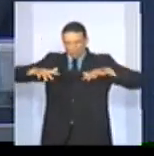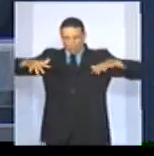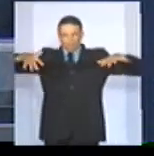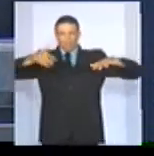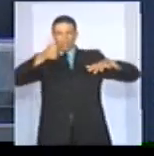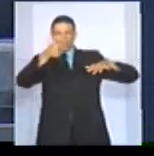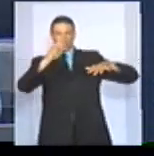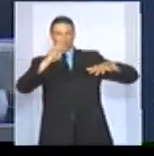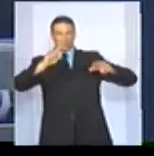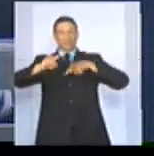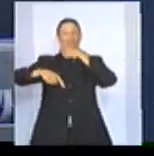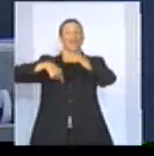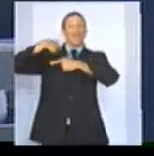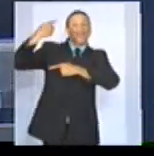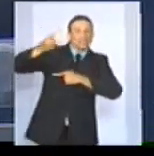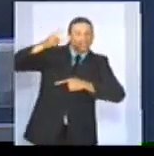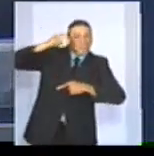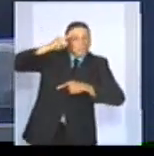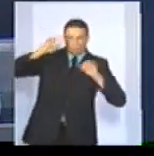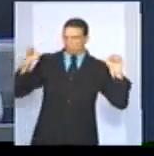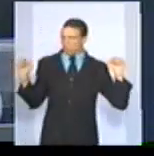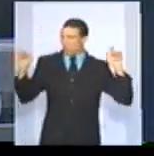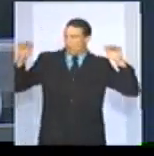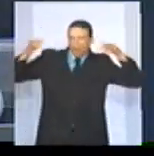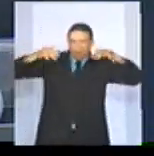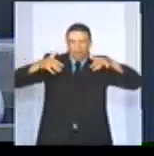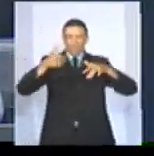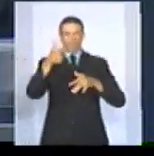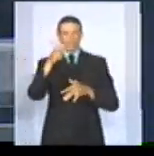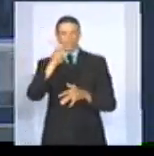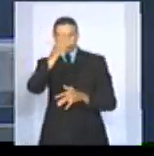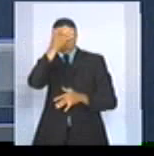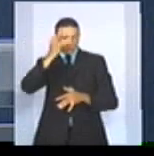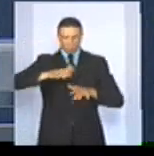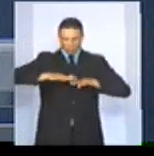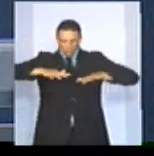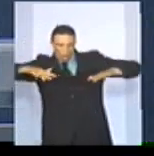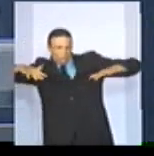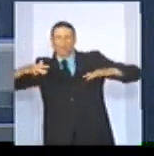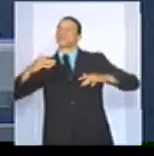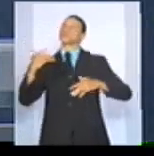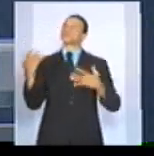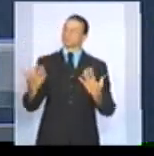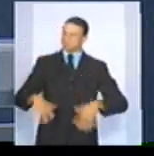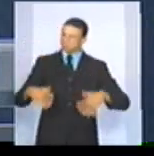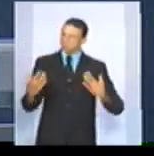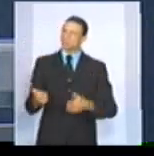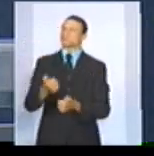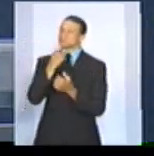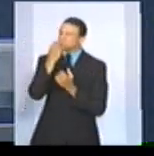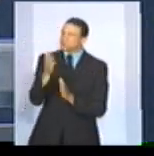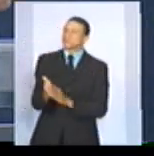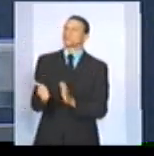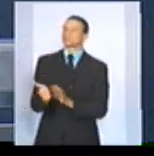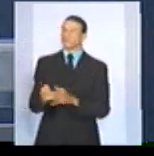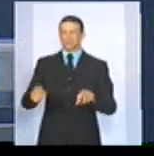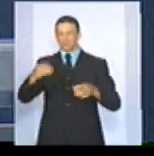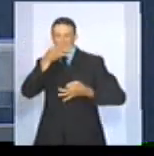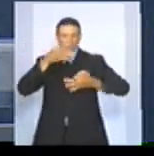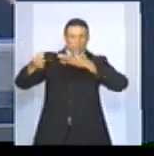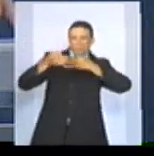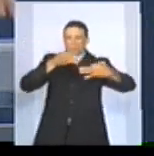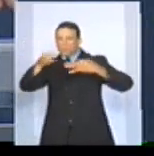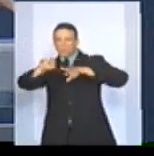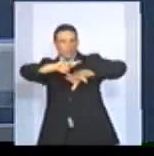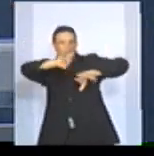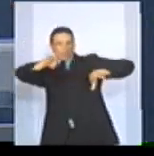15 na outra semana ou seja ouvir a sociedade ser um exemplo para que nós possamos trazer assim mesmo com visões antagônicas diferentes